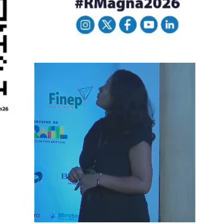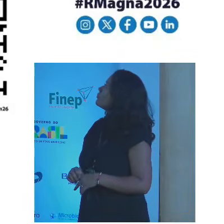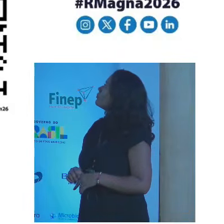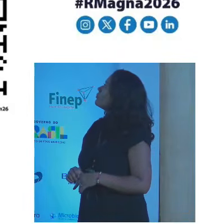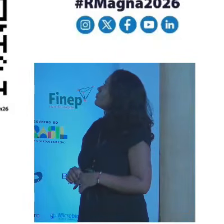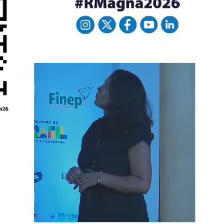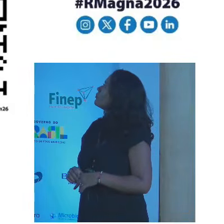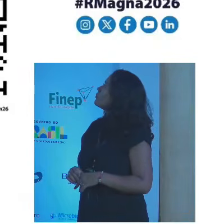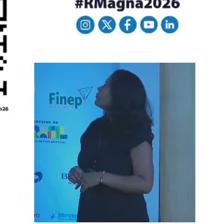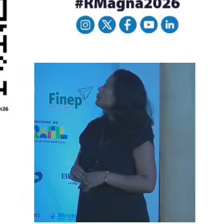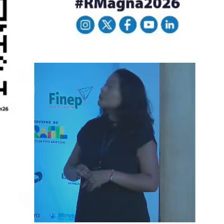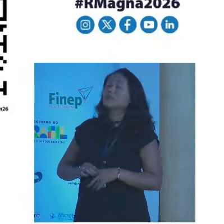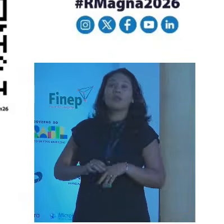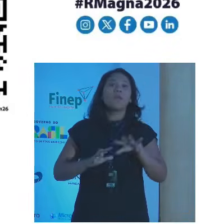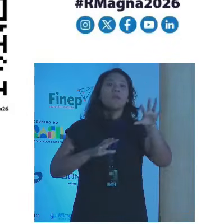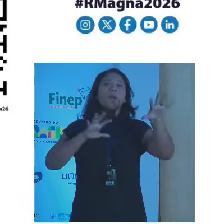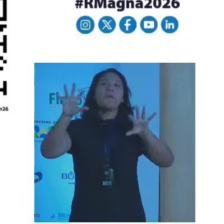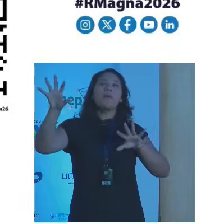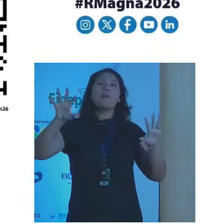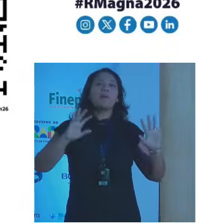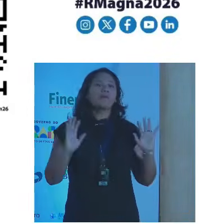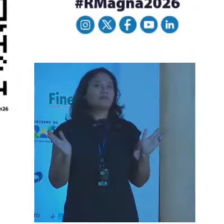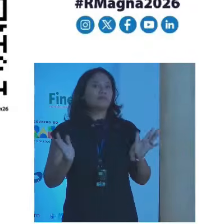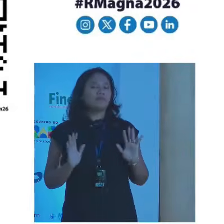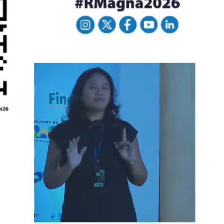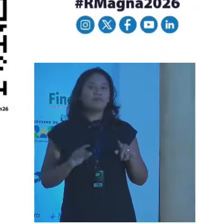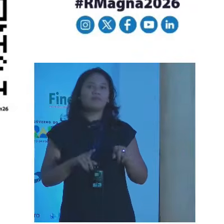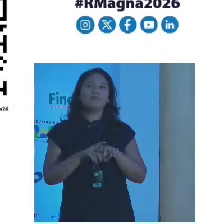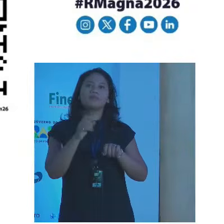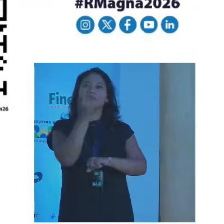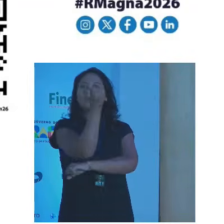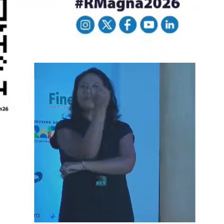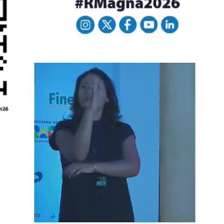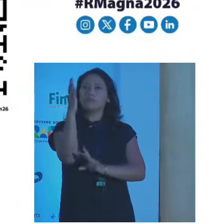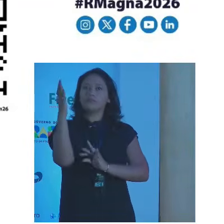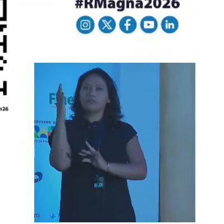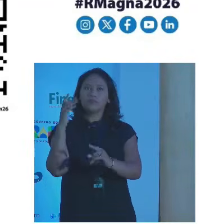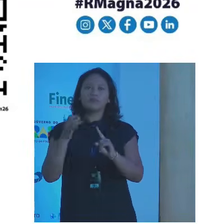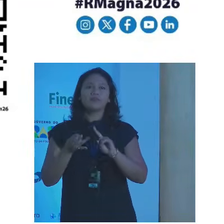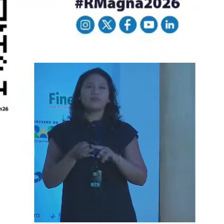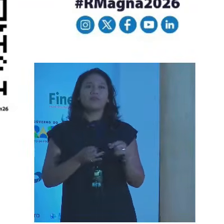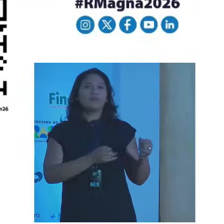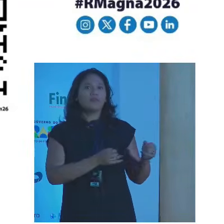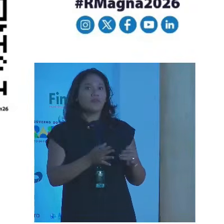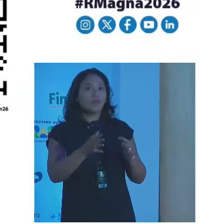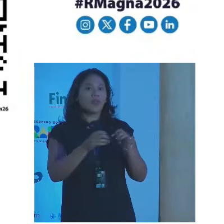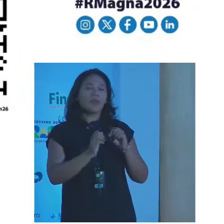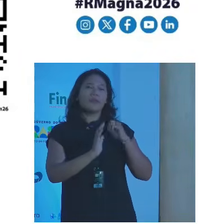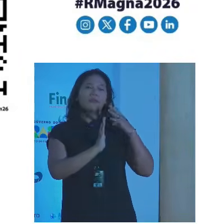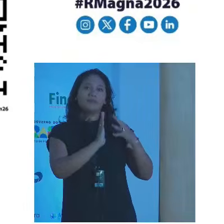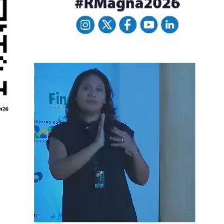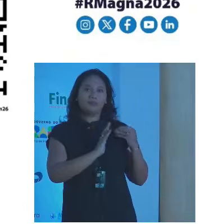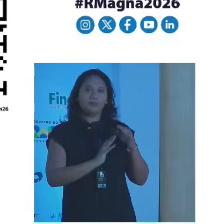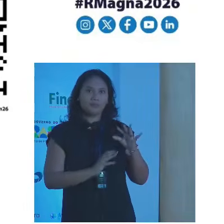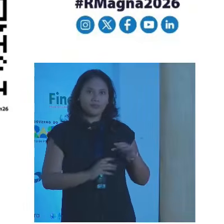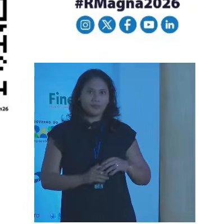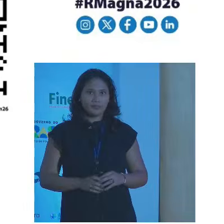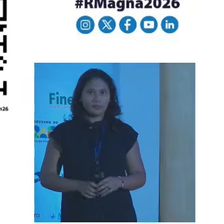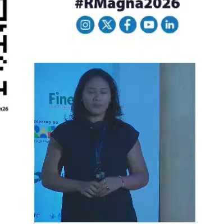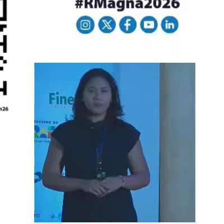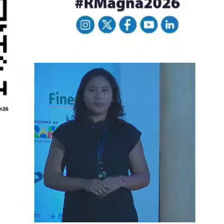Não visto isoladamente recifes mesofóticos, manguezais, rio, Amazonas, né?